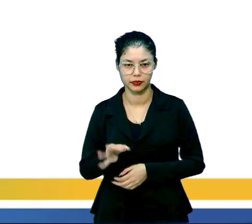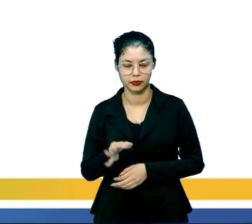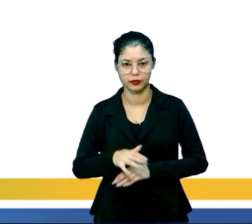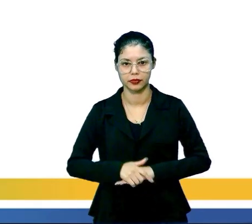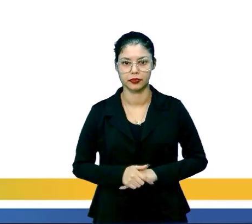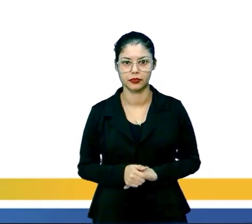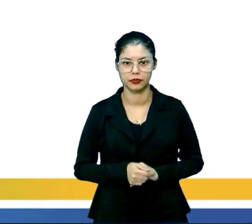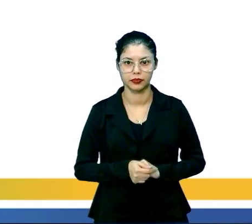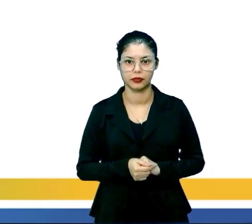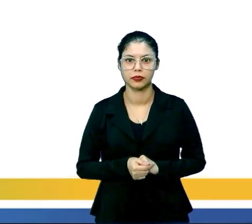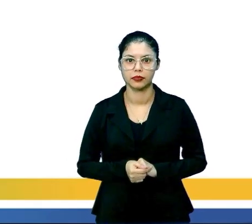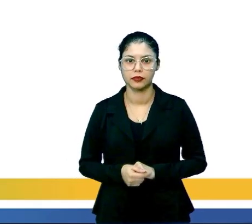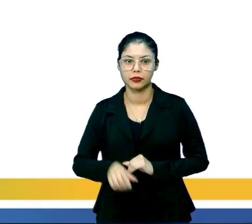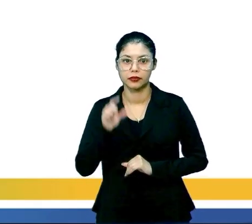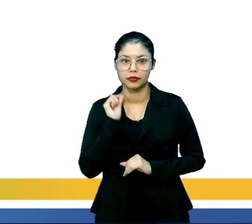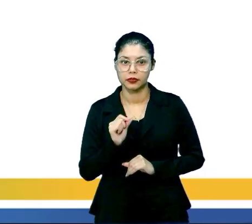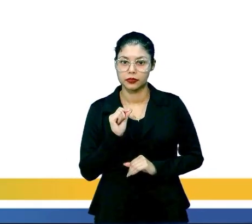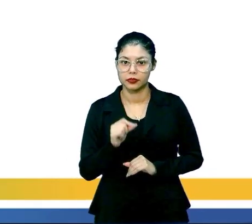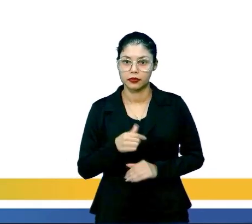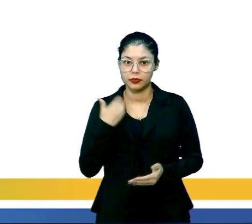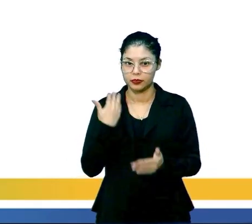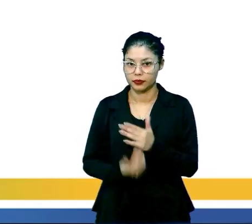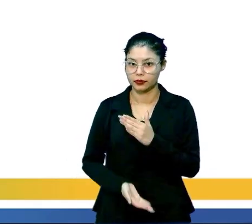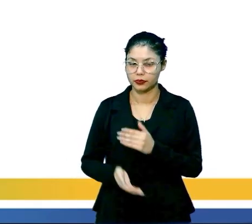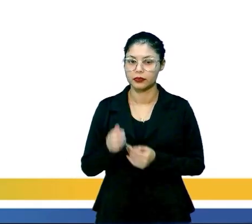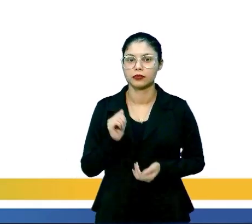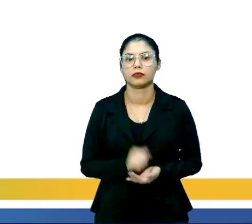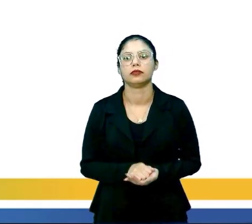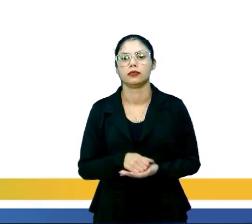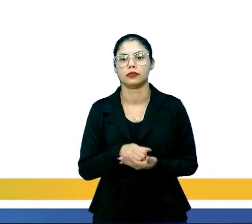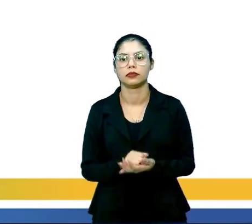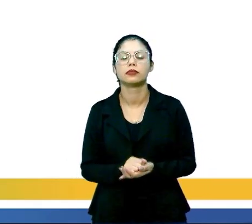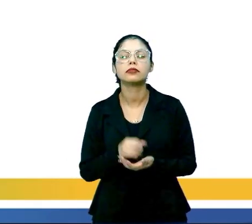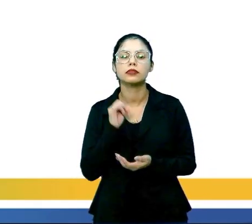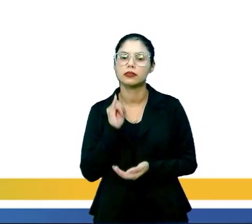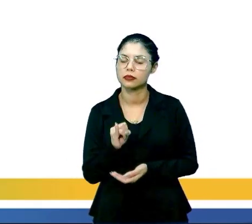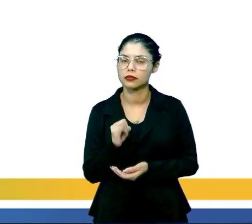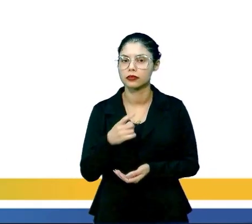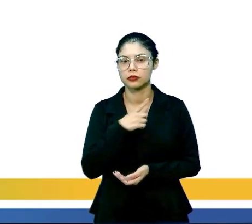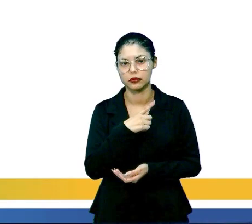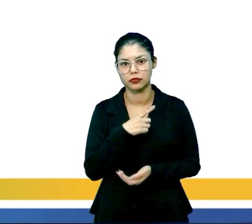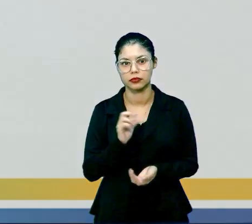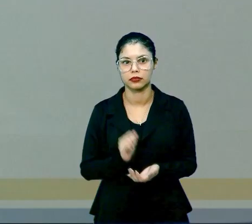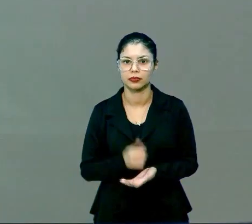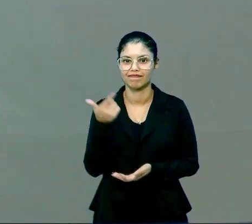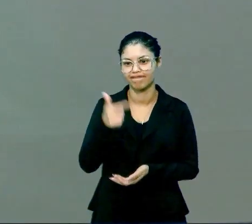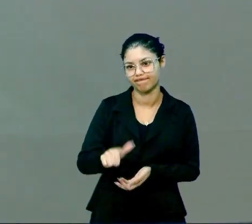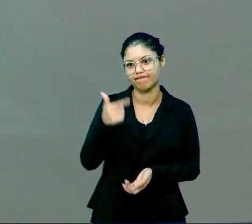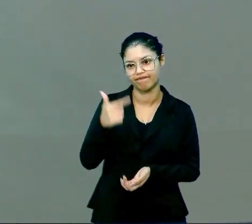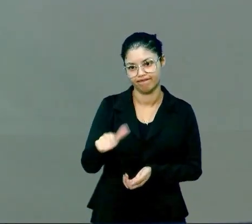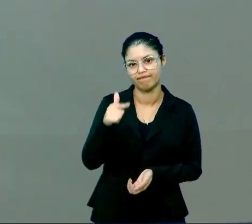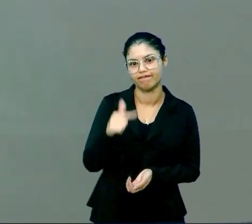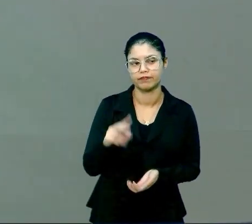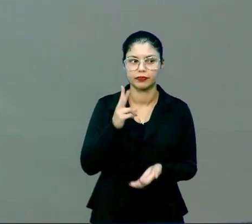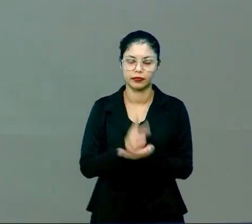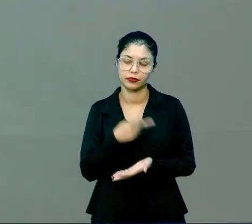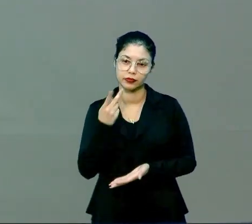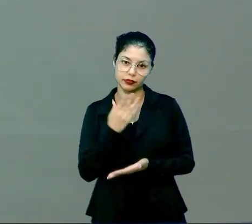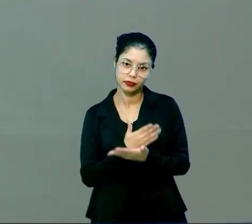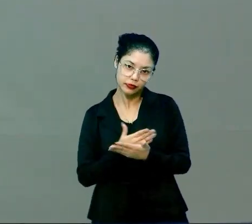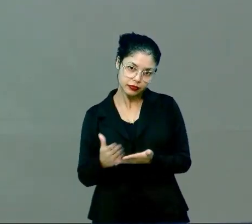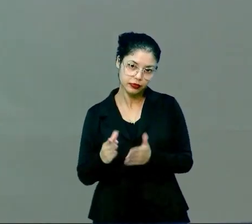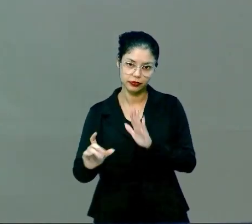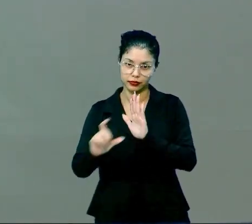aí ele continua. O que acarreta perda de pontos? Então, se eu for uma pessoa muito repetitiva, se eu falei lá